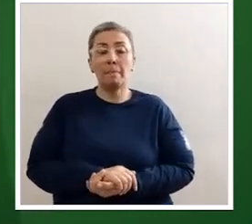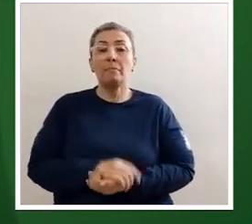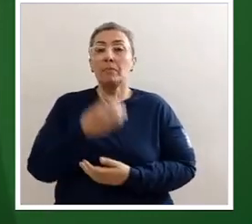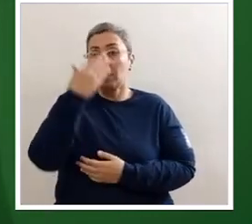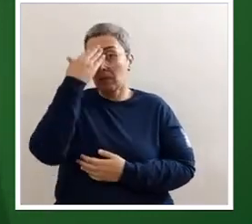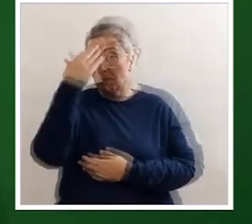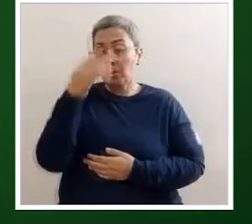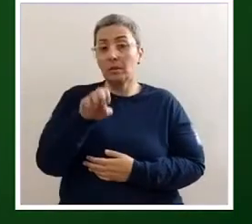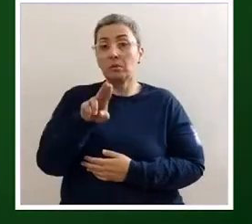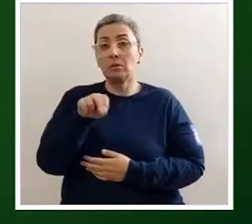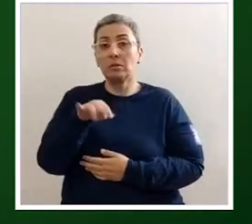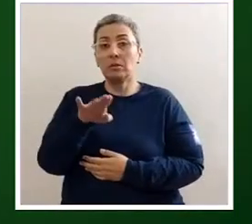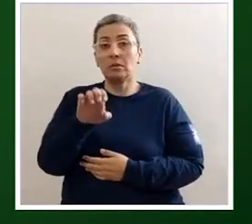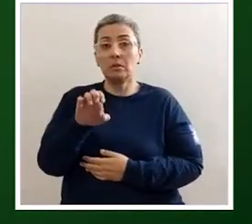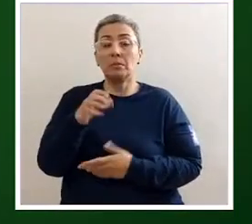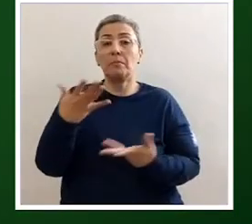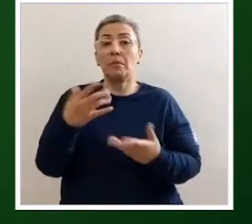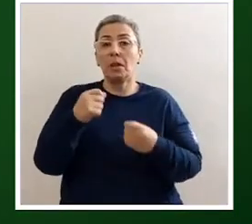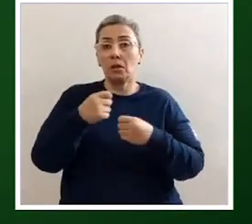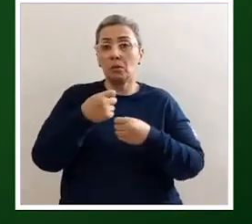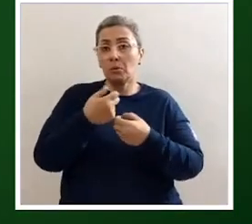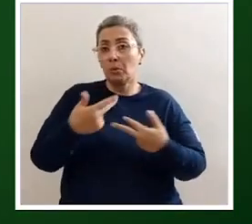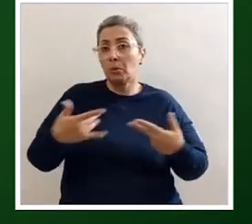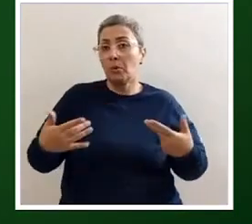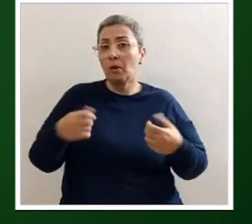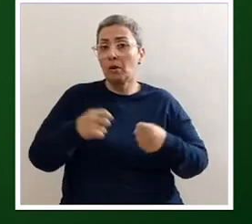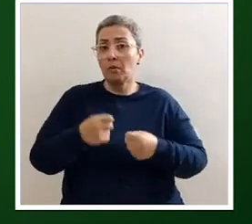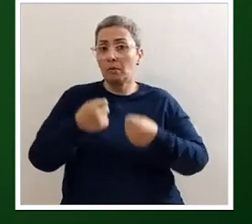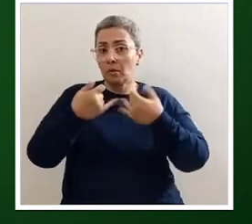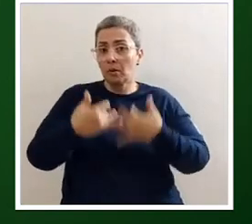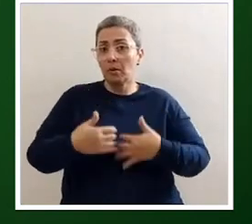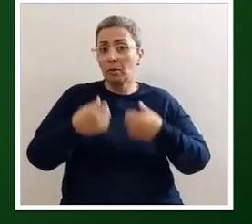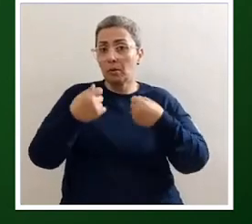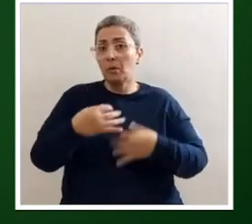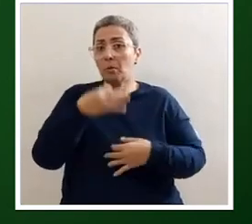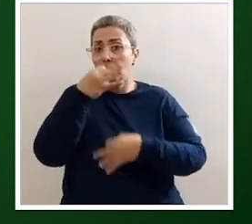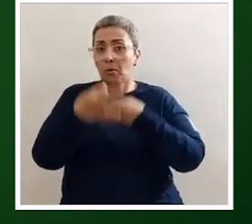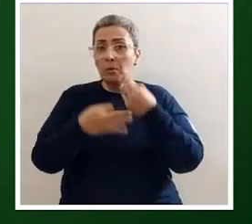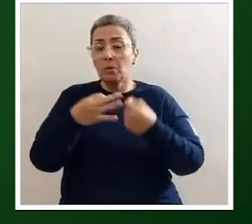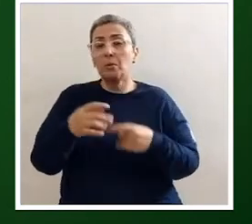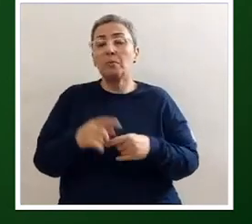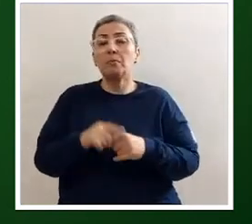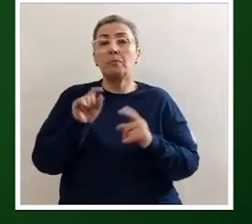Obrigado Eunice bom tem vários comentários aqui que eu vou procurando fazer